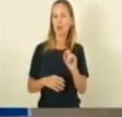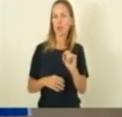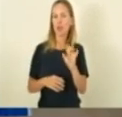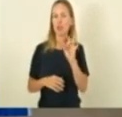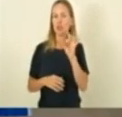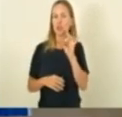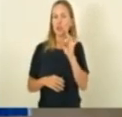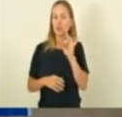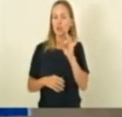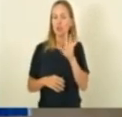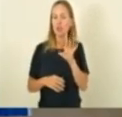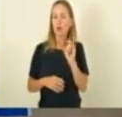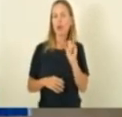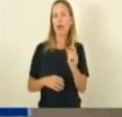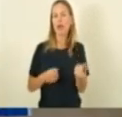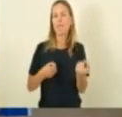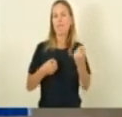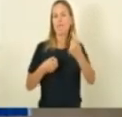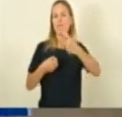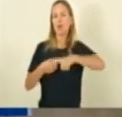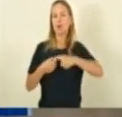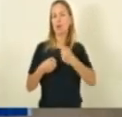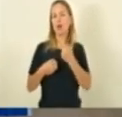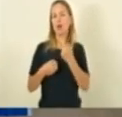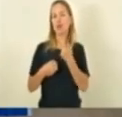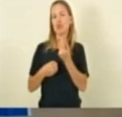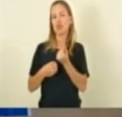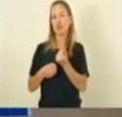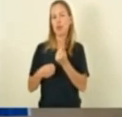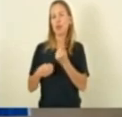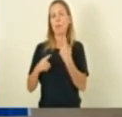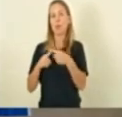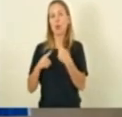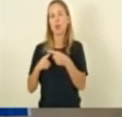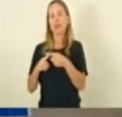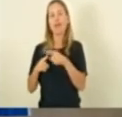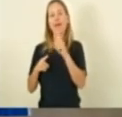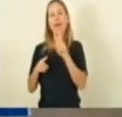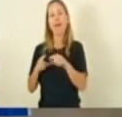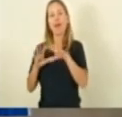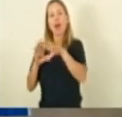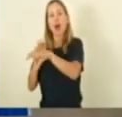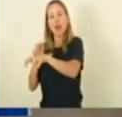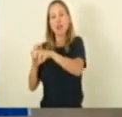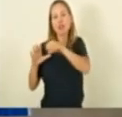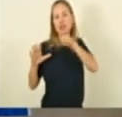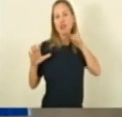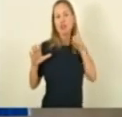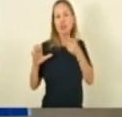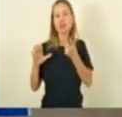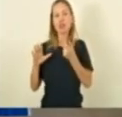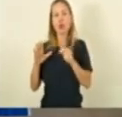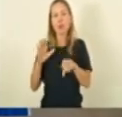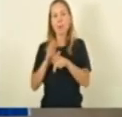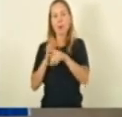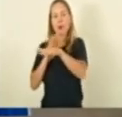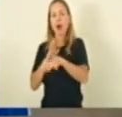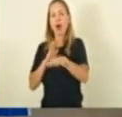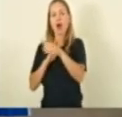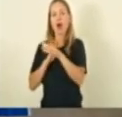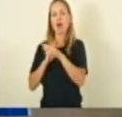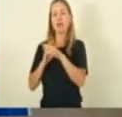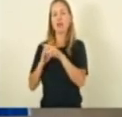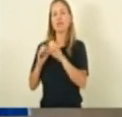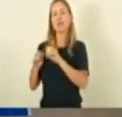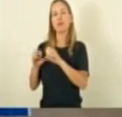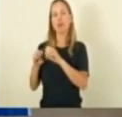a devolução daquilo que foi extraído da educação capixaba por mais de 10 anos. Como bem